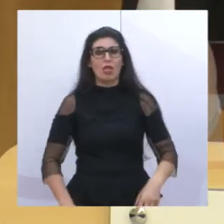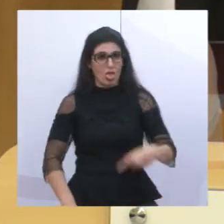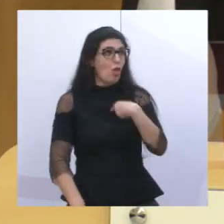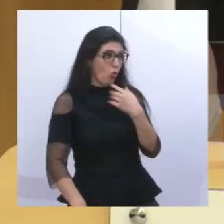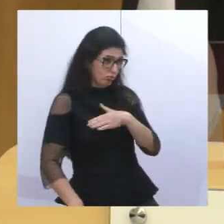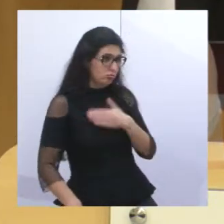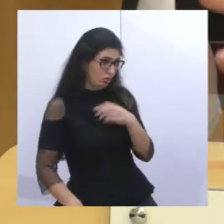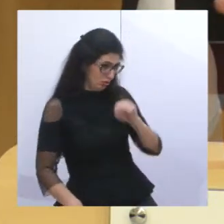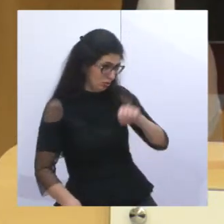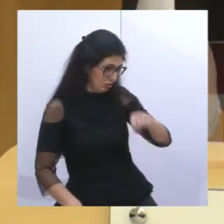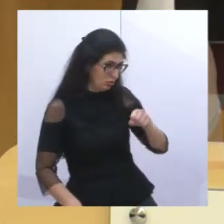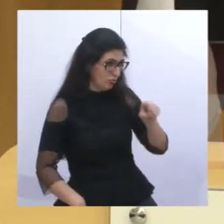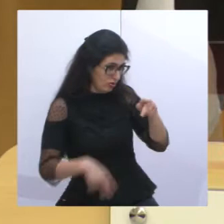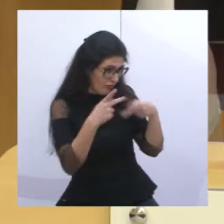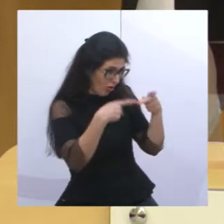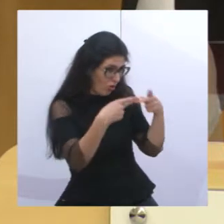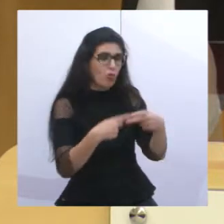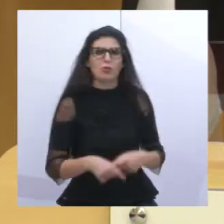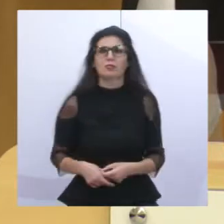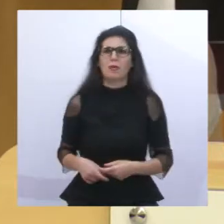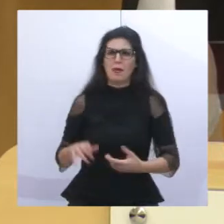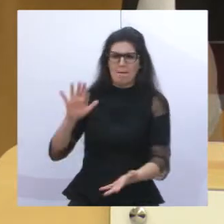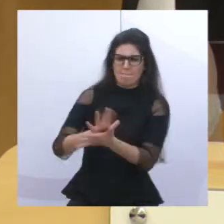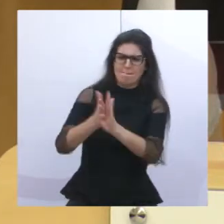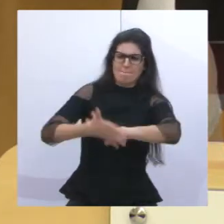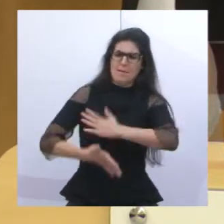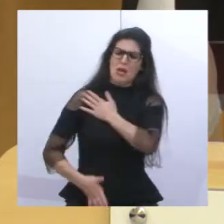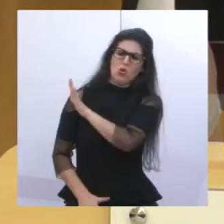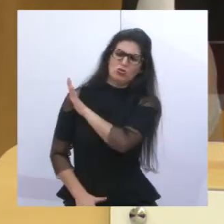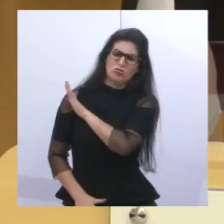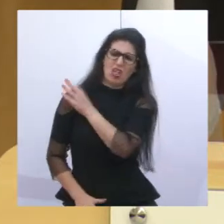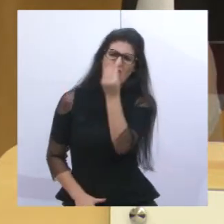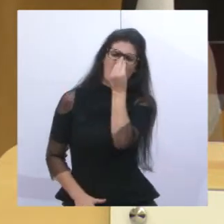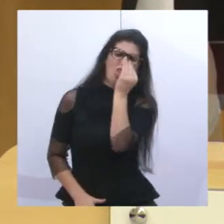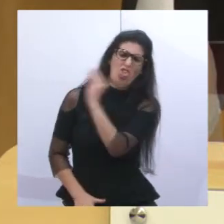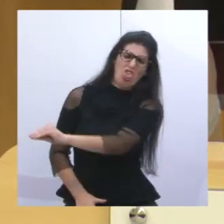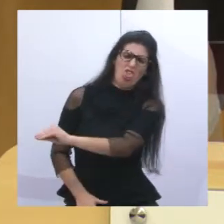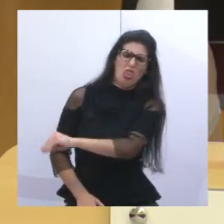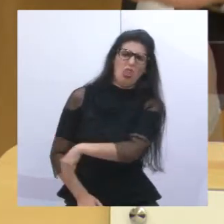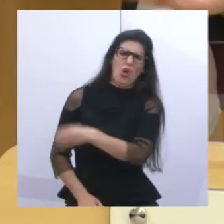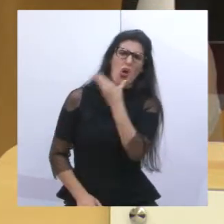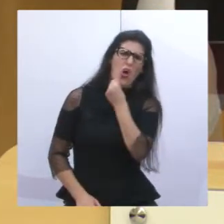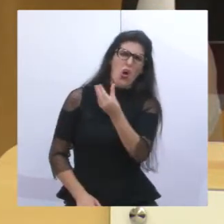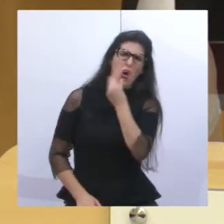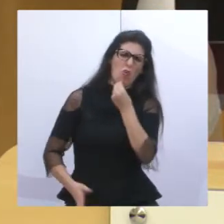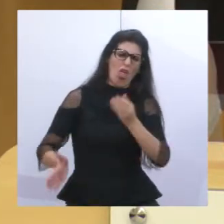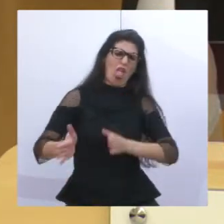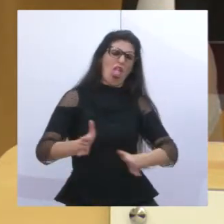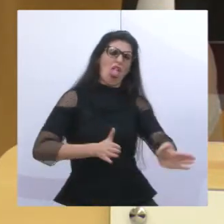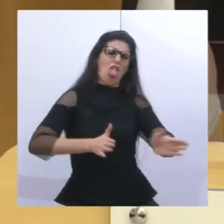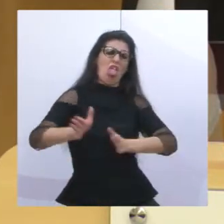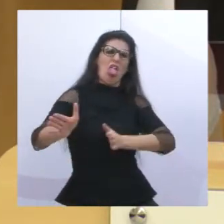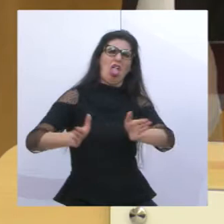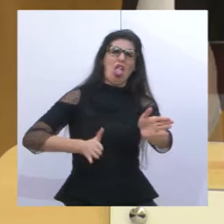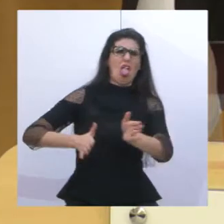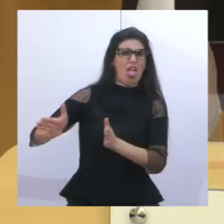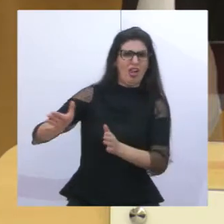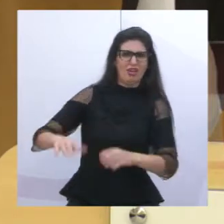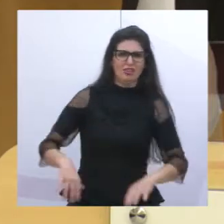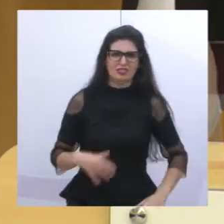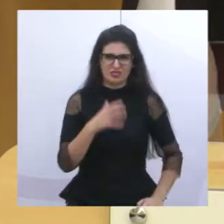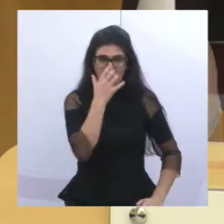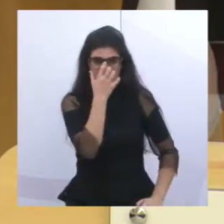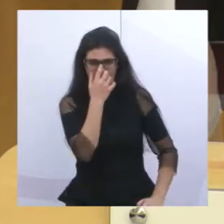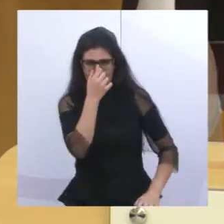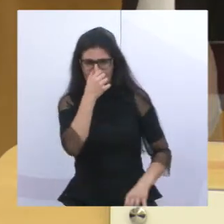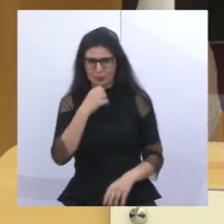preconceito, que o gestor está fazendo com essas pessoas que de repente têm o seu trabalho, mas depois vão